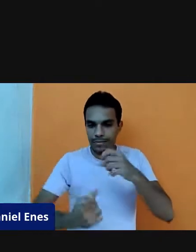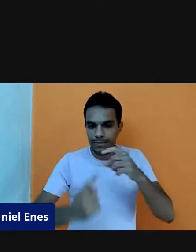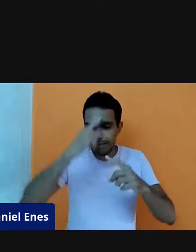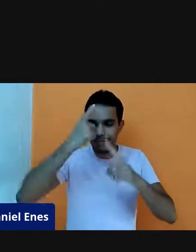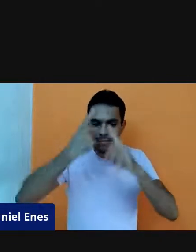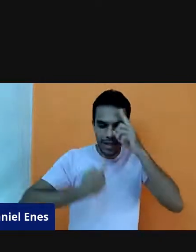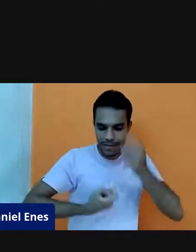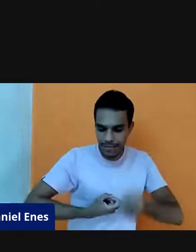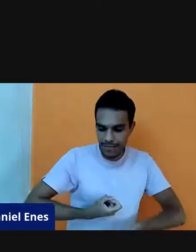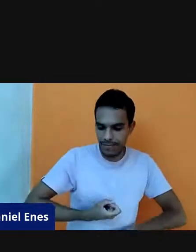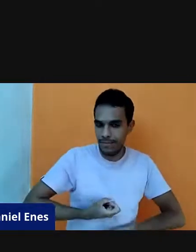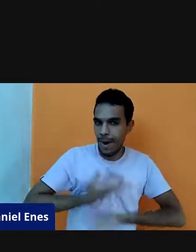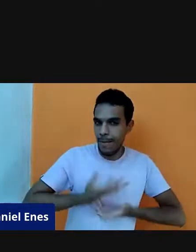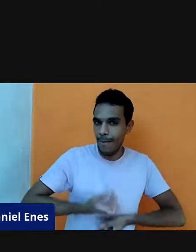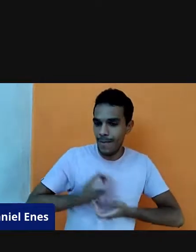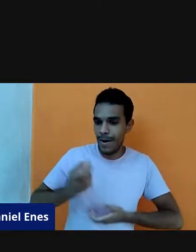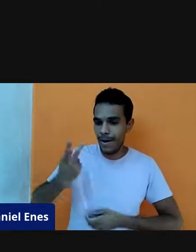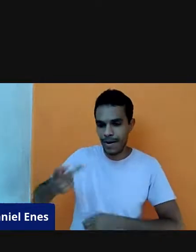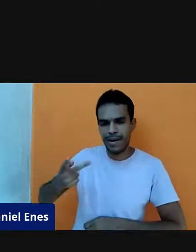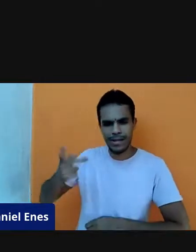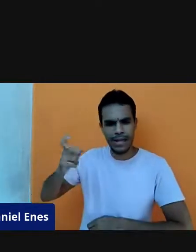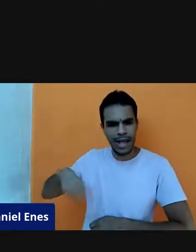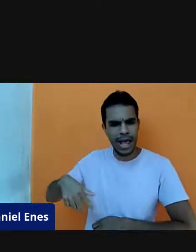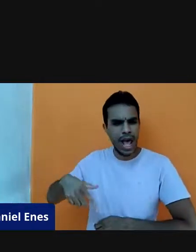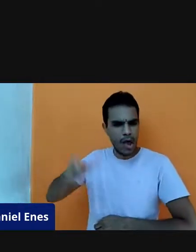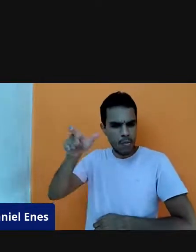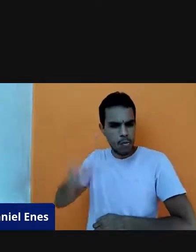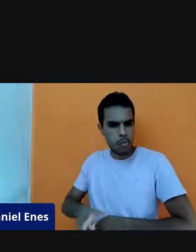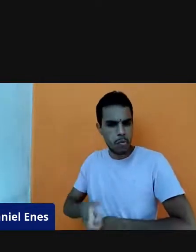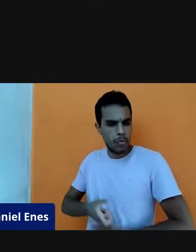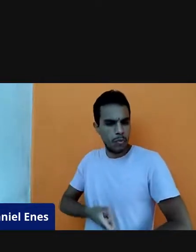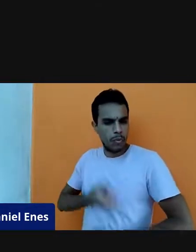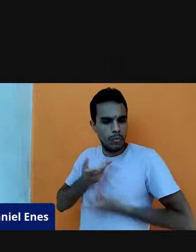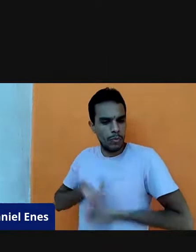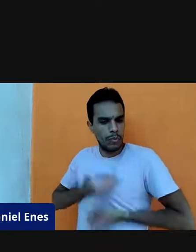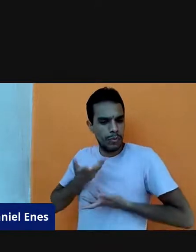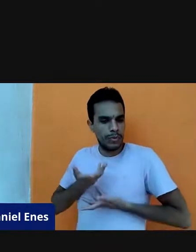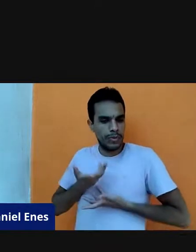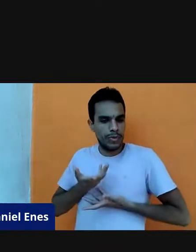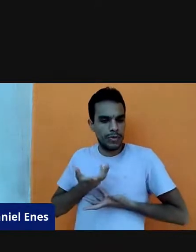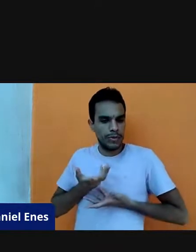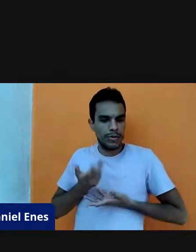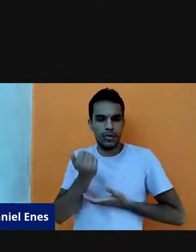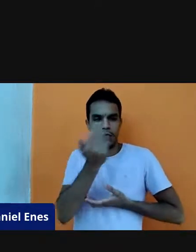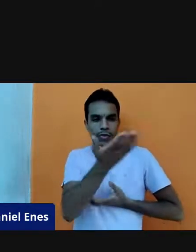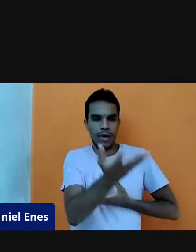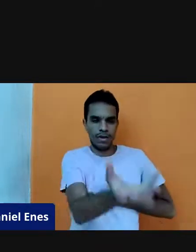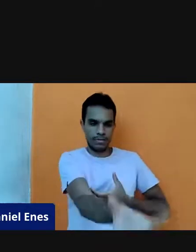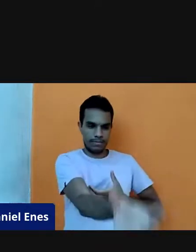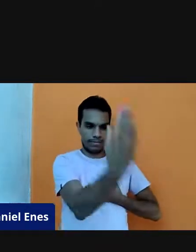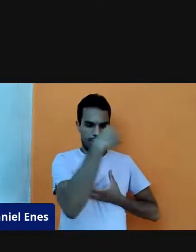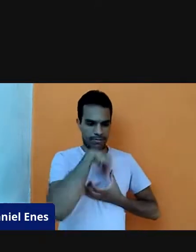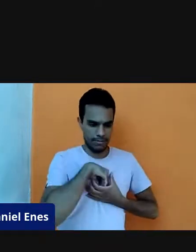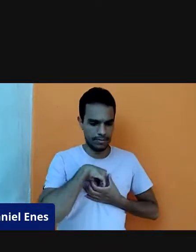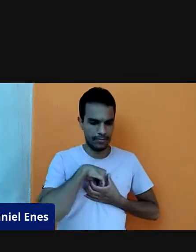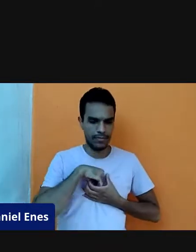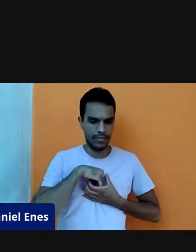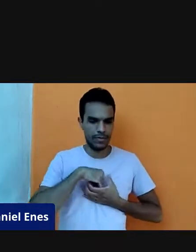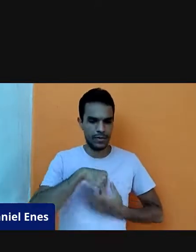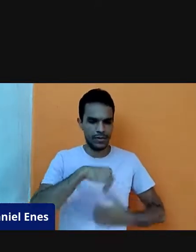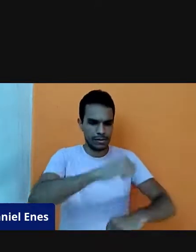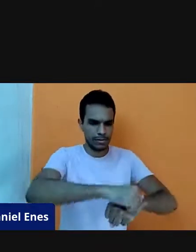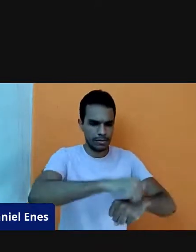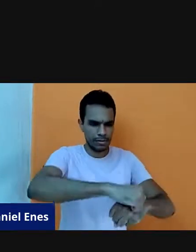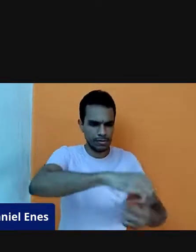ele é um poeta, ele mesmo diz na Educação pela Pedra, de fora para dentro. Parte do concreto, parte da pedra,